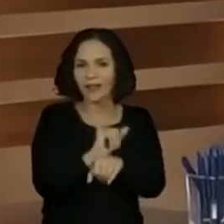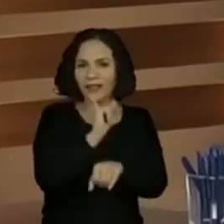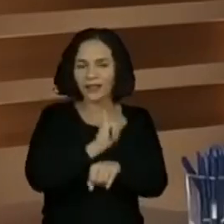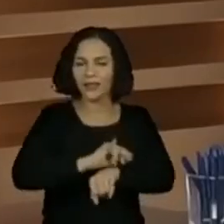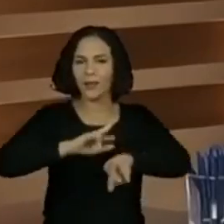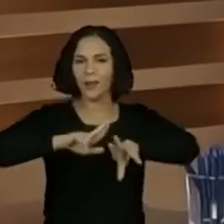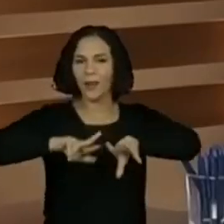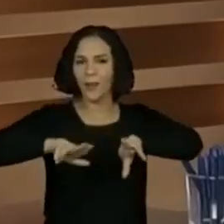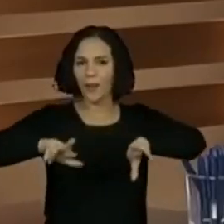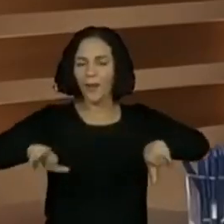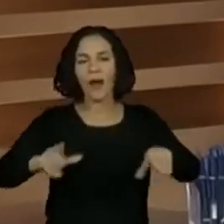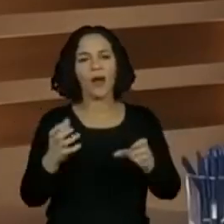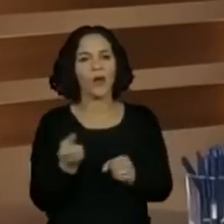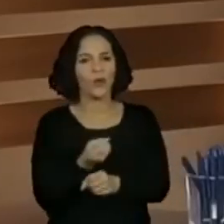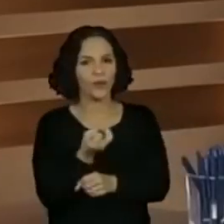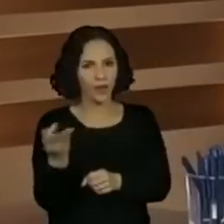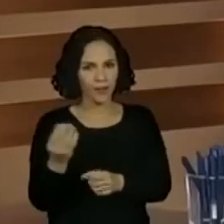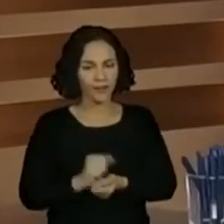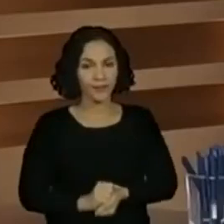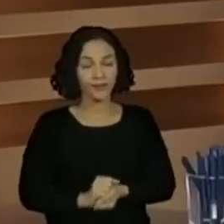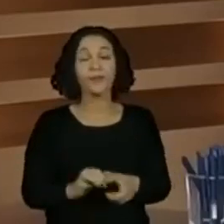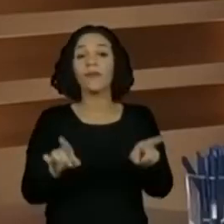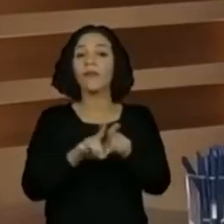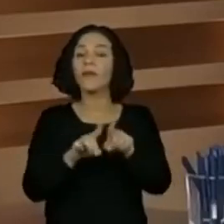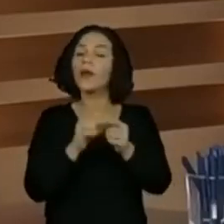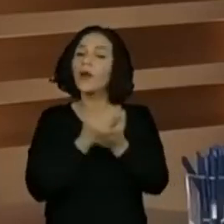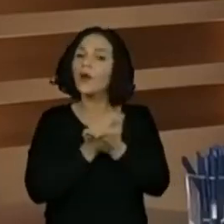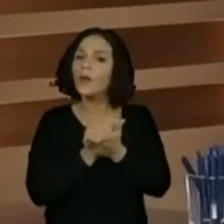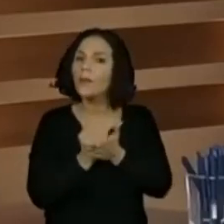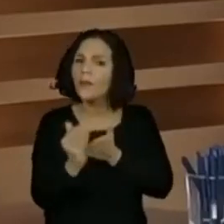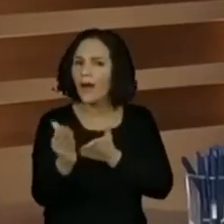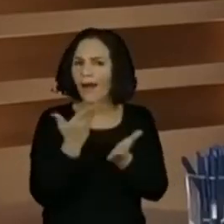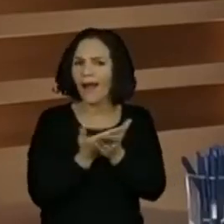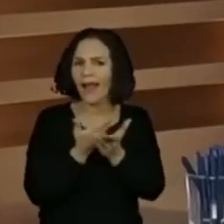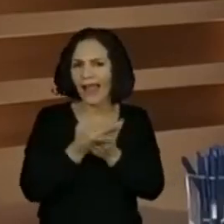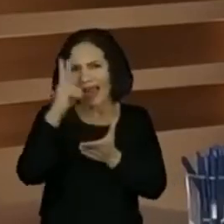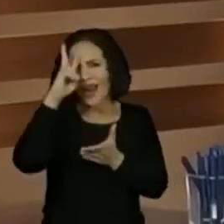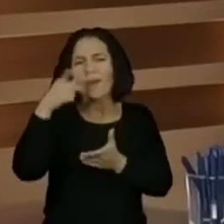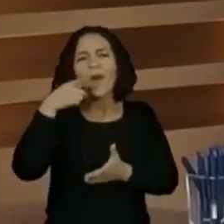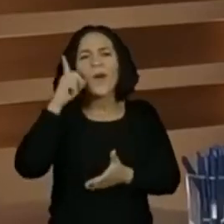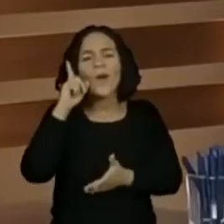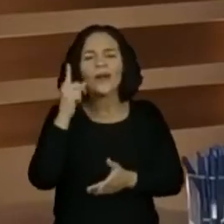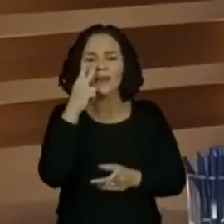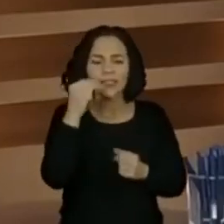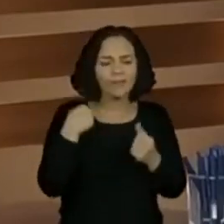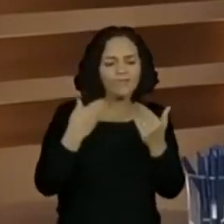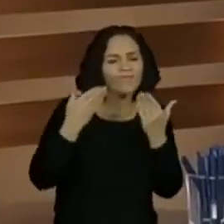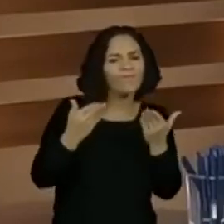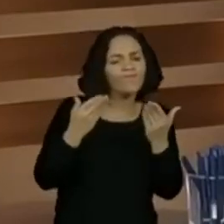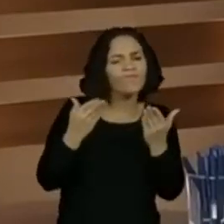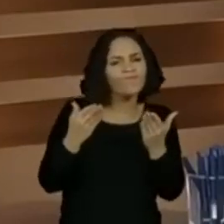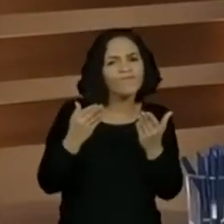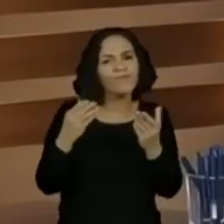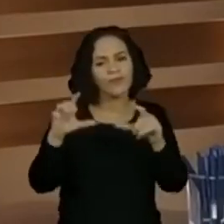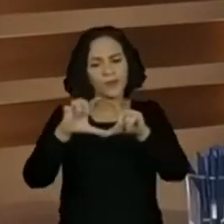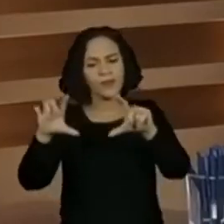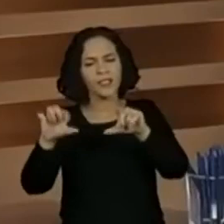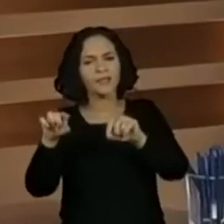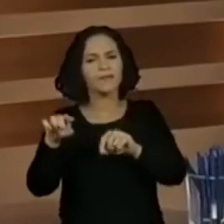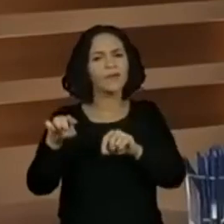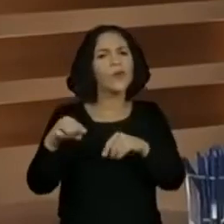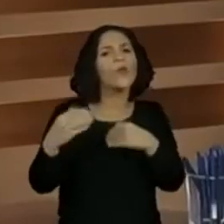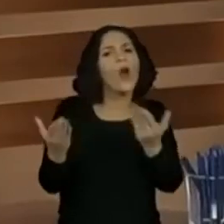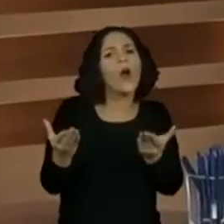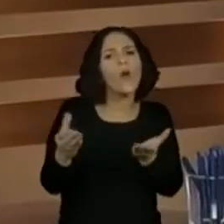de contagem. E vamos começar a nossa aula estimando. Lembra ontem que tinha lá as plaquinhas que a gente tinha que estimar em